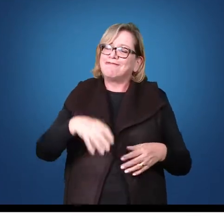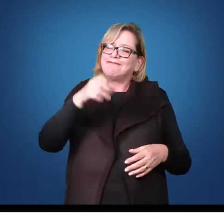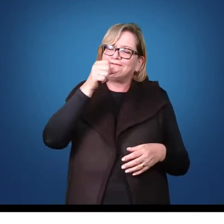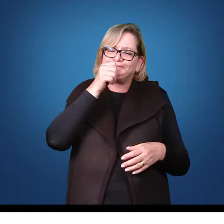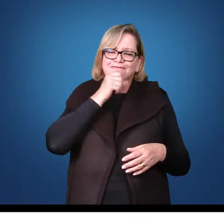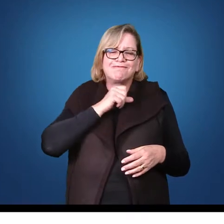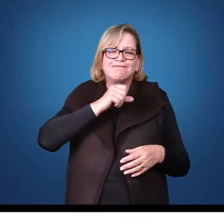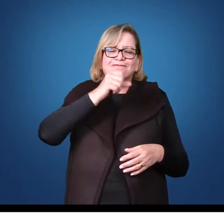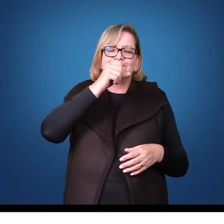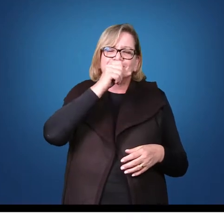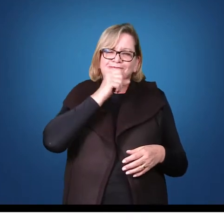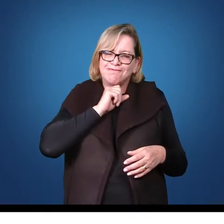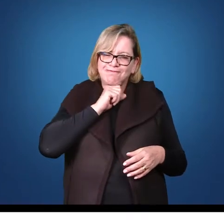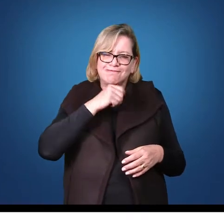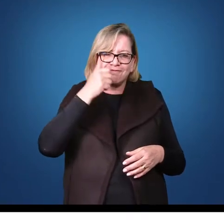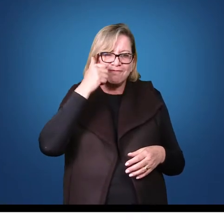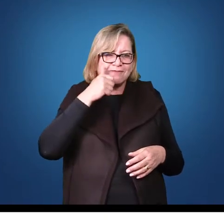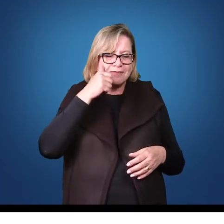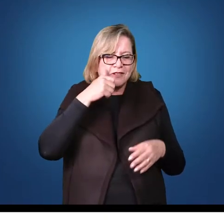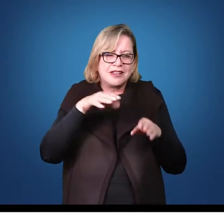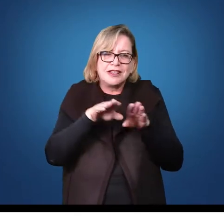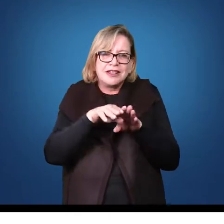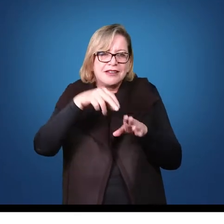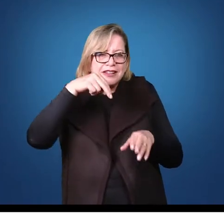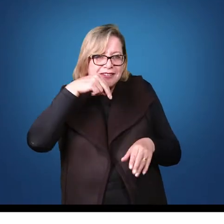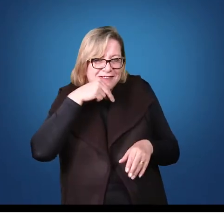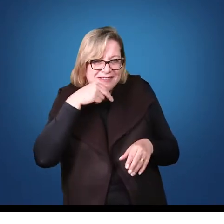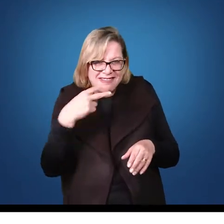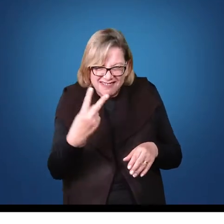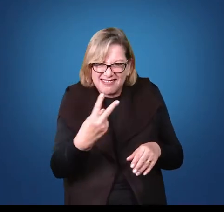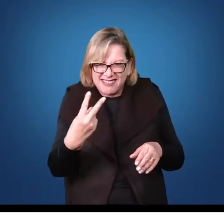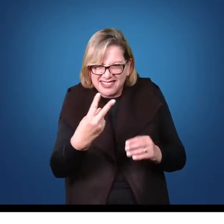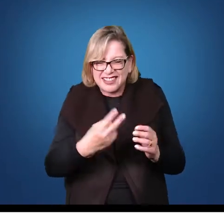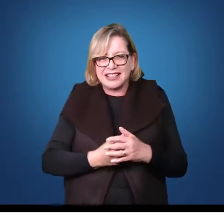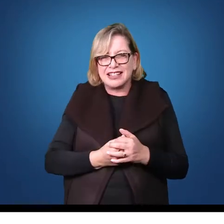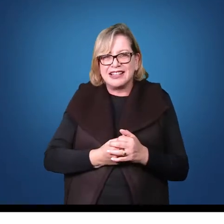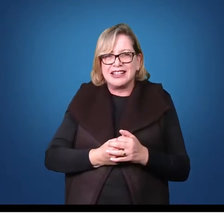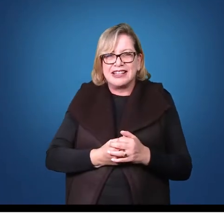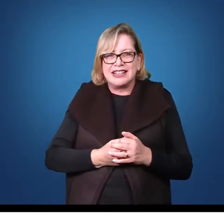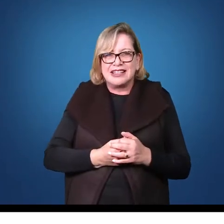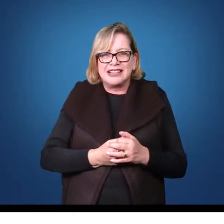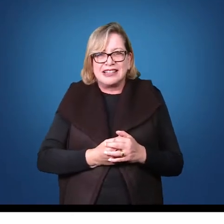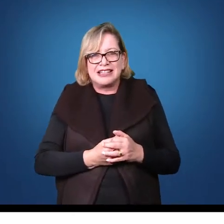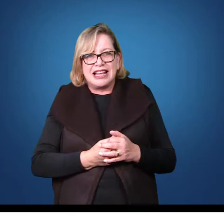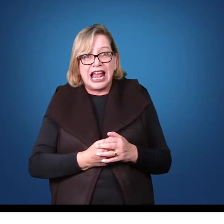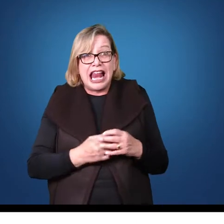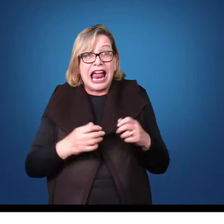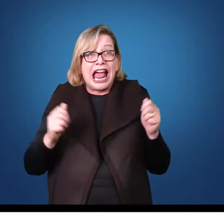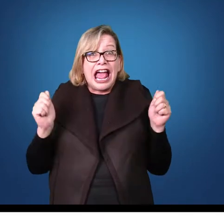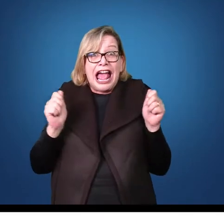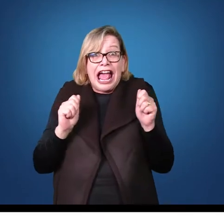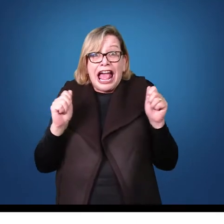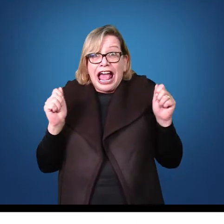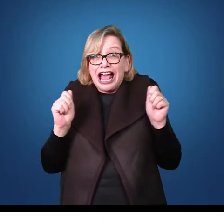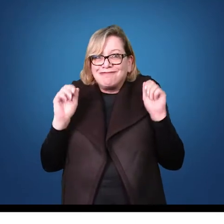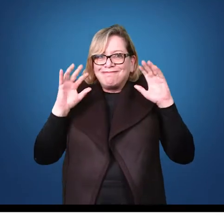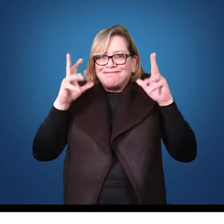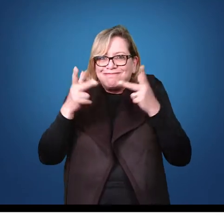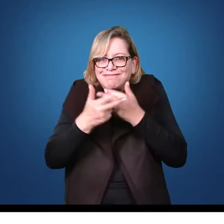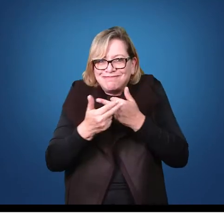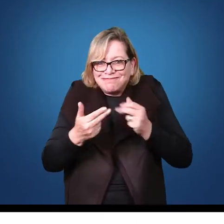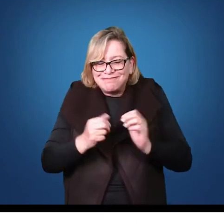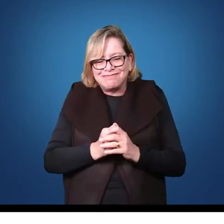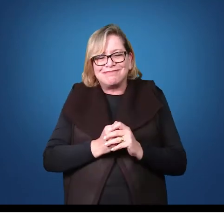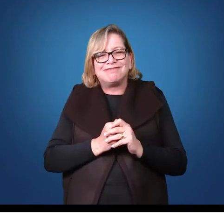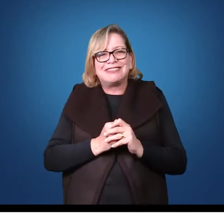vovó, a netinha e o netinho, eles adoravam animais. E eles